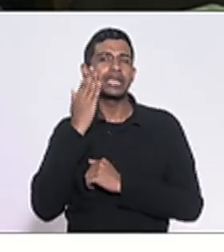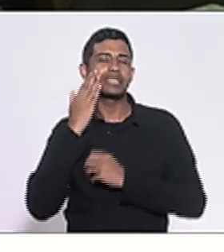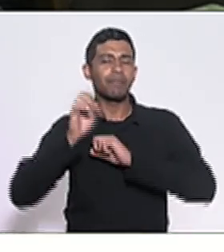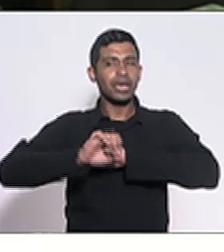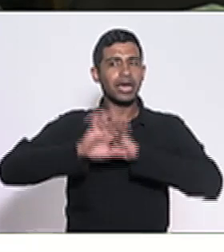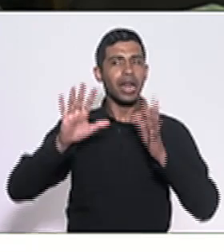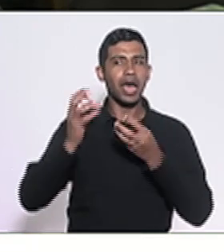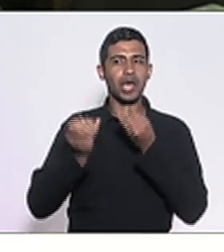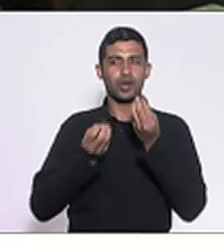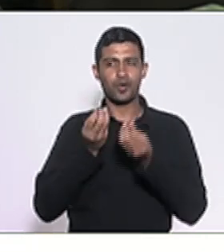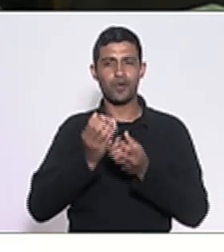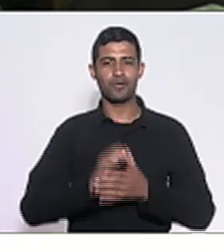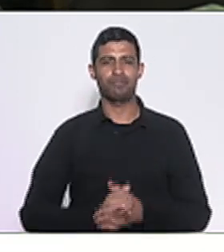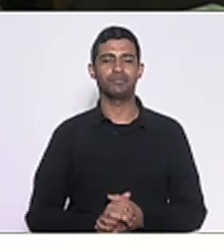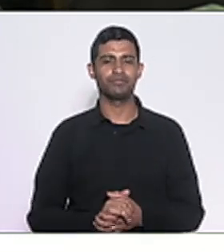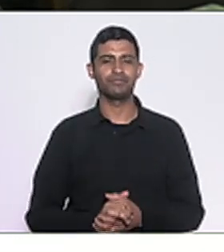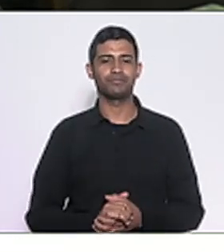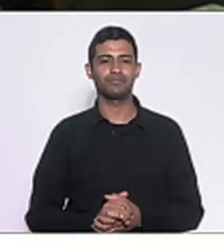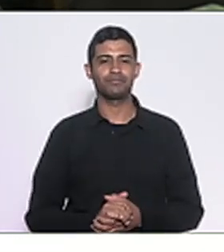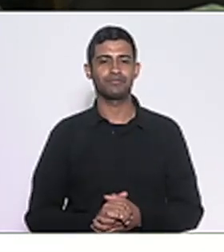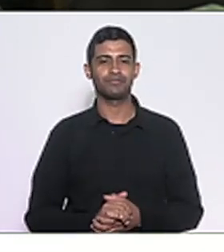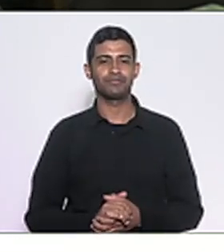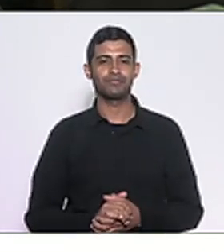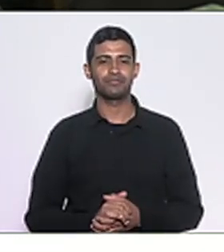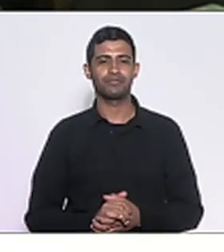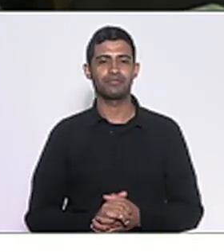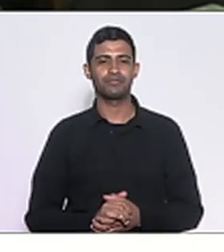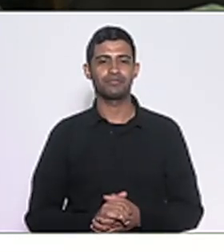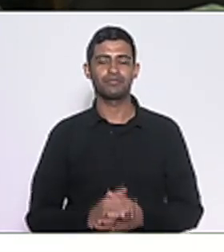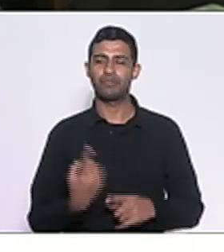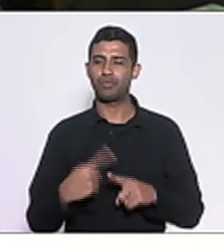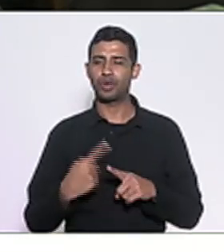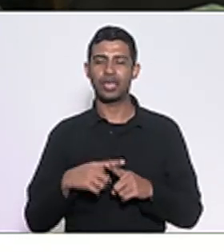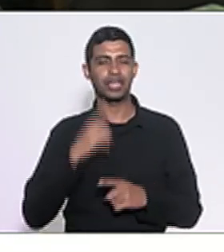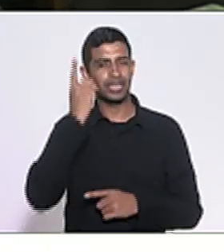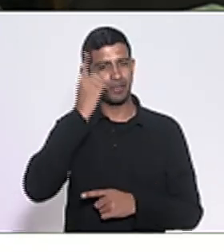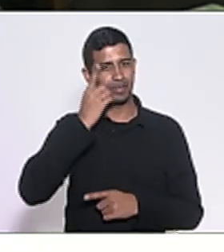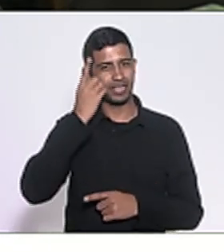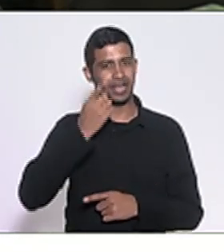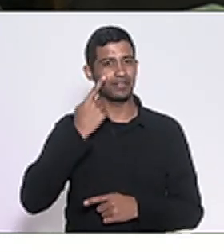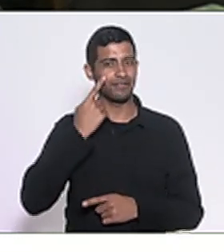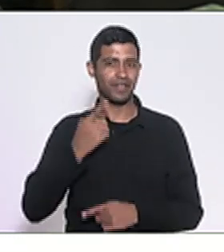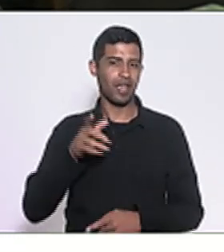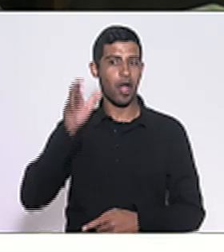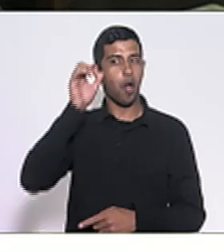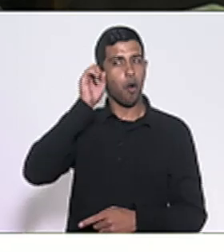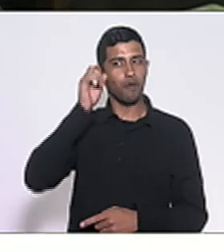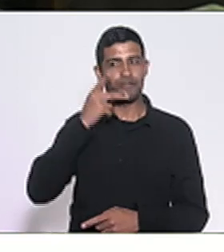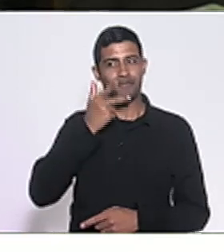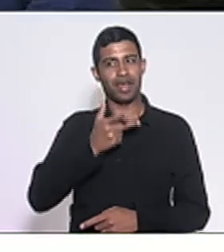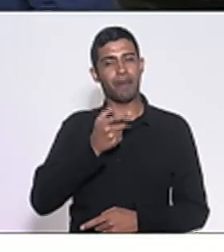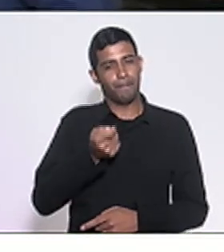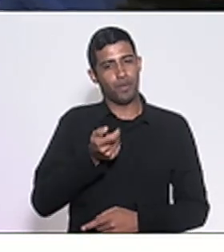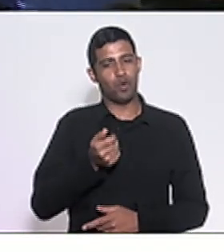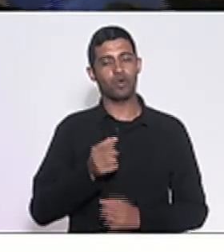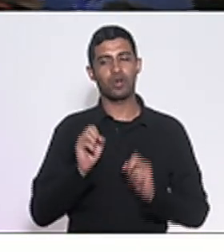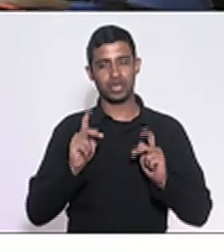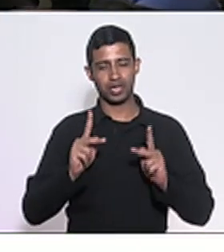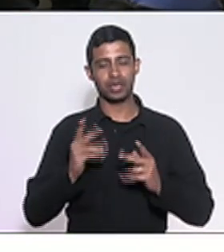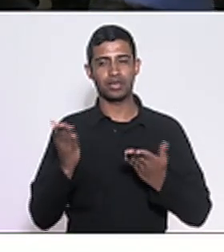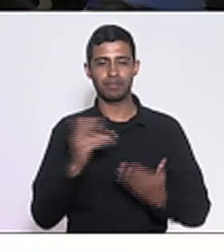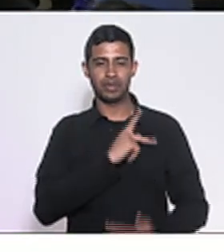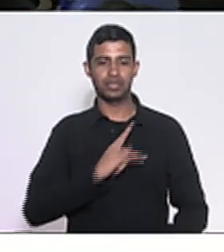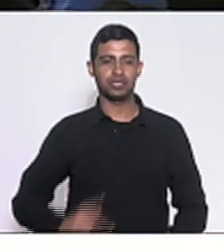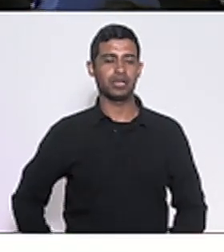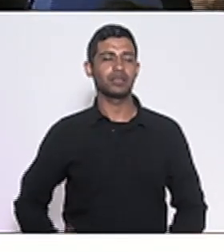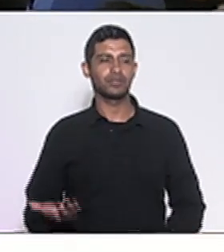audiência pública, que os deputados, já que é áudio, né, ouvem mais do que falam. Né? Portanto, tem a palavra o presidente Marcos Vieira. Bom dia